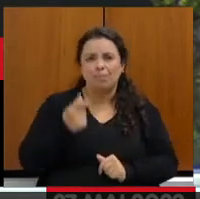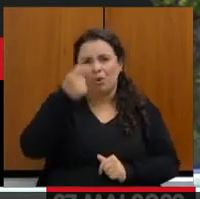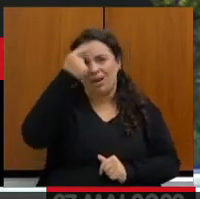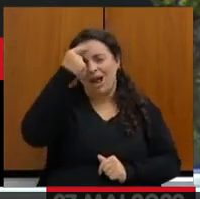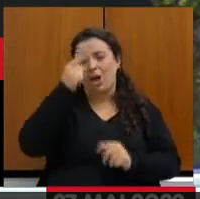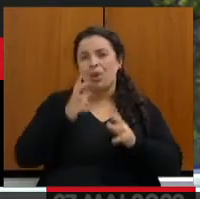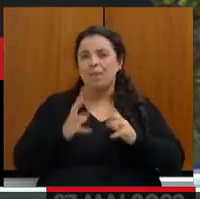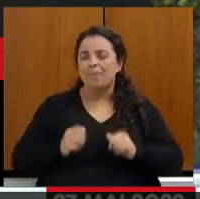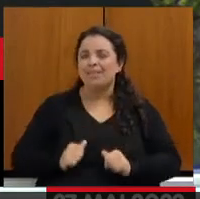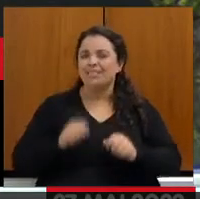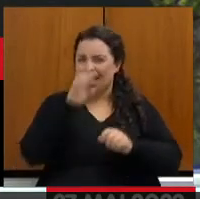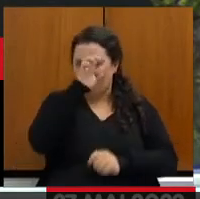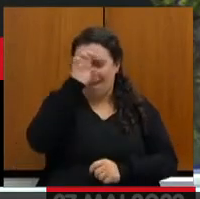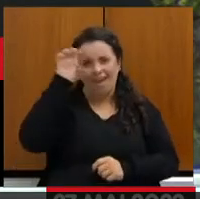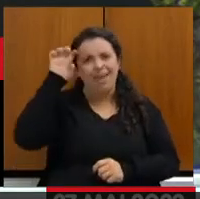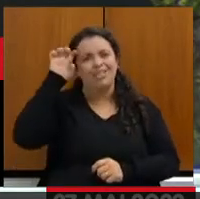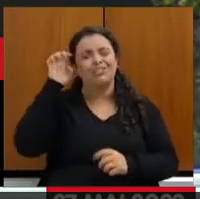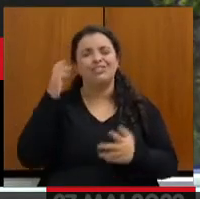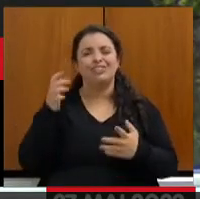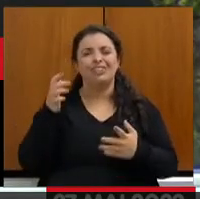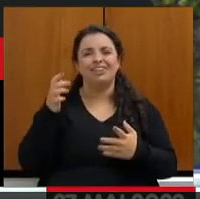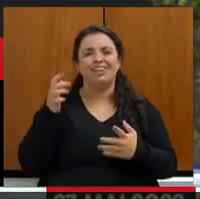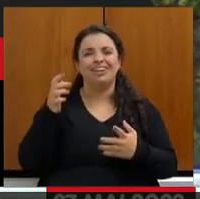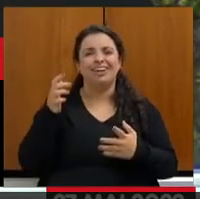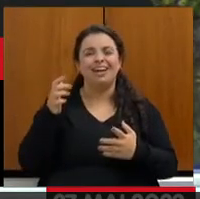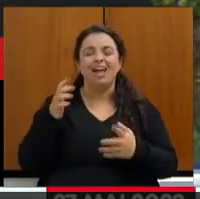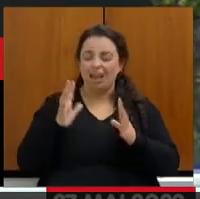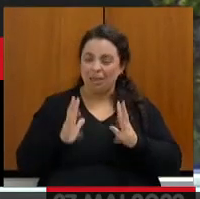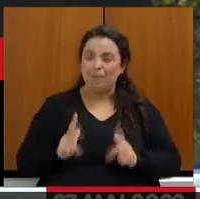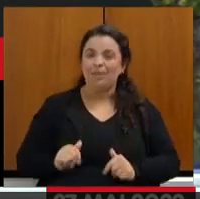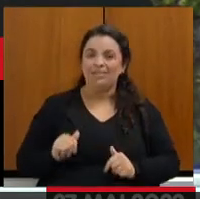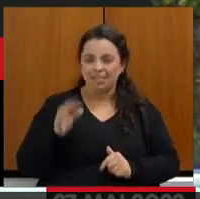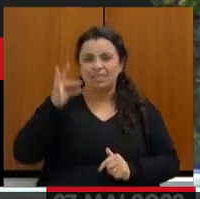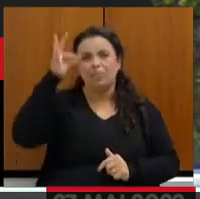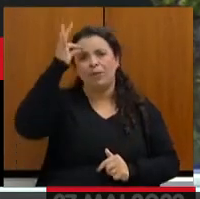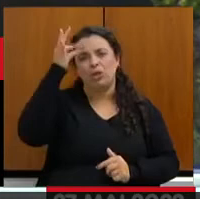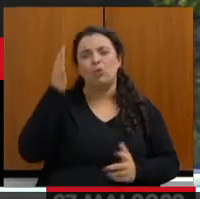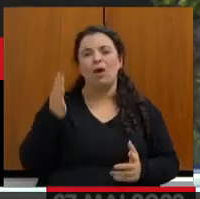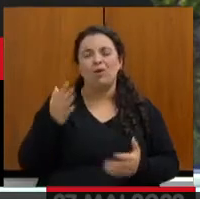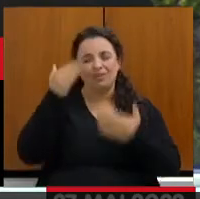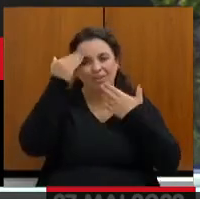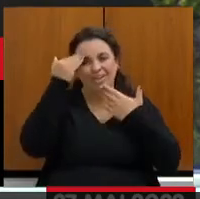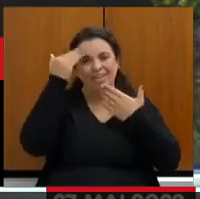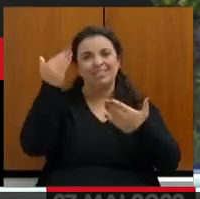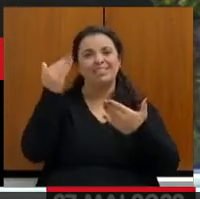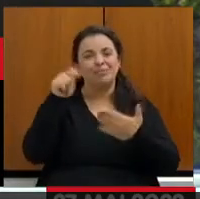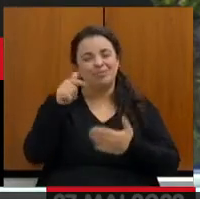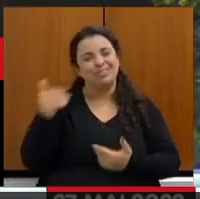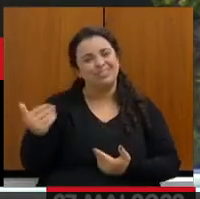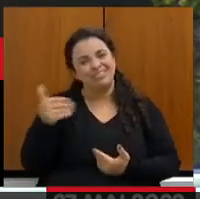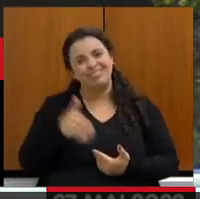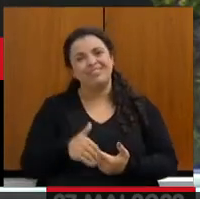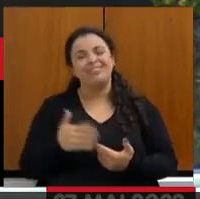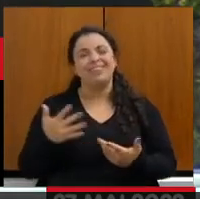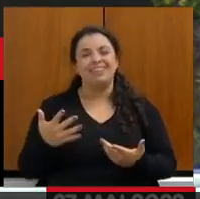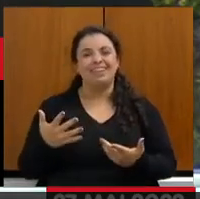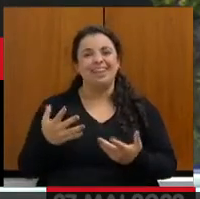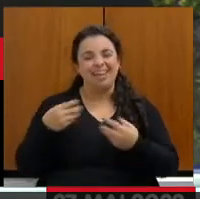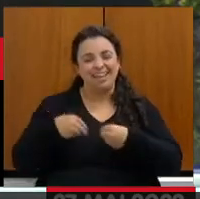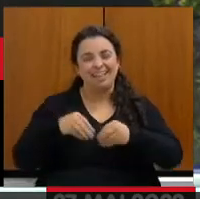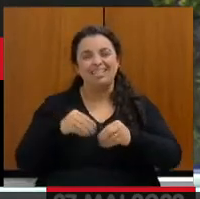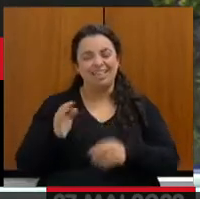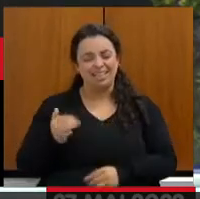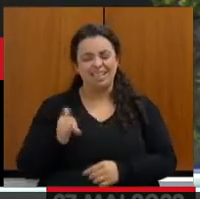étnica Limpeza Espiritual tão gratidão por vir e trazer